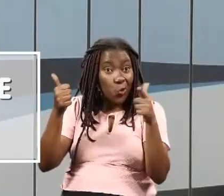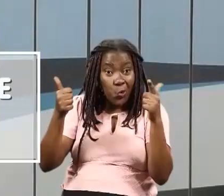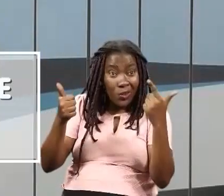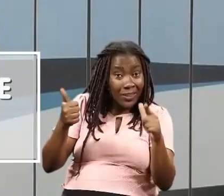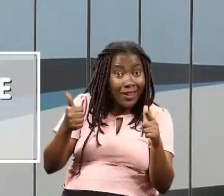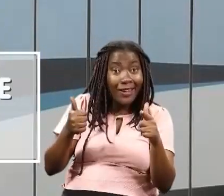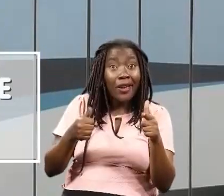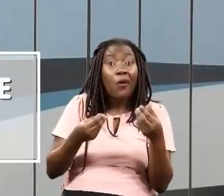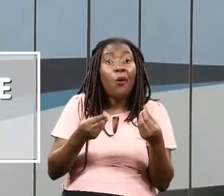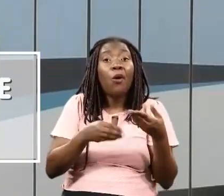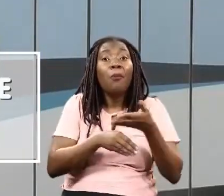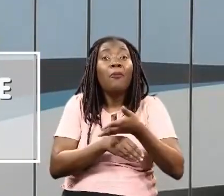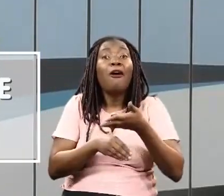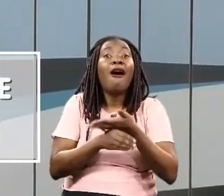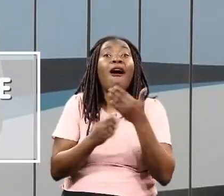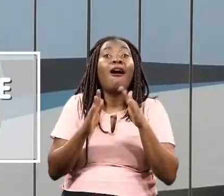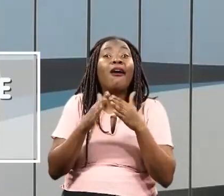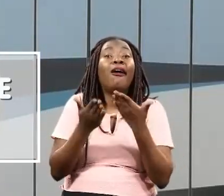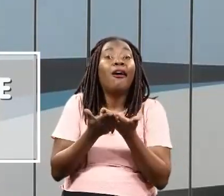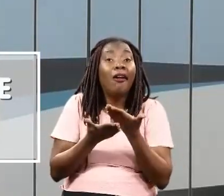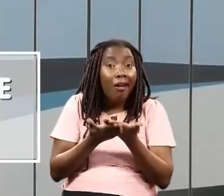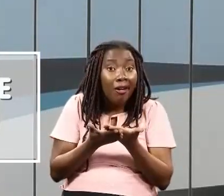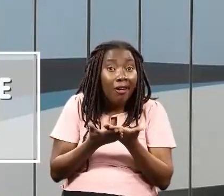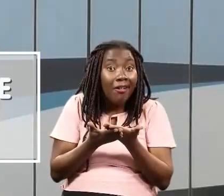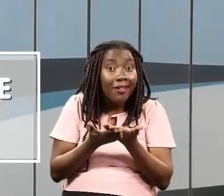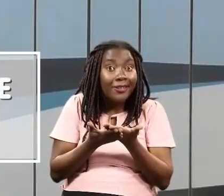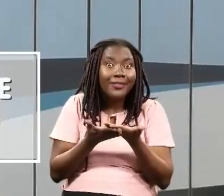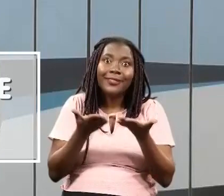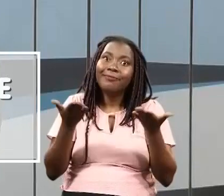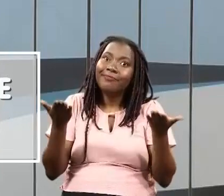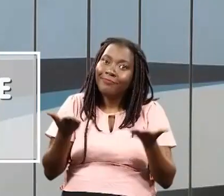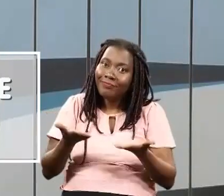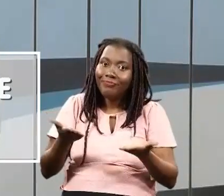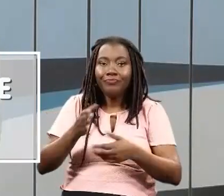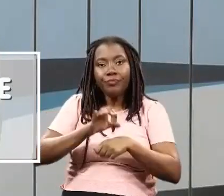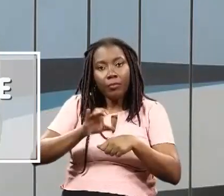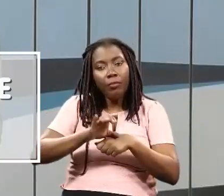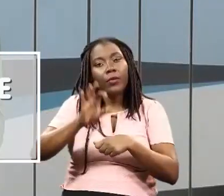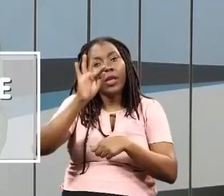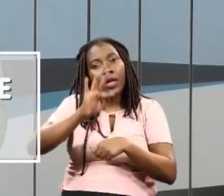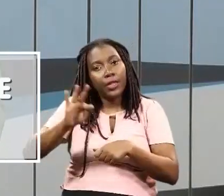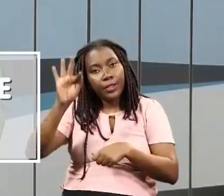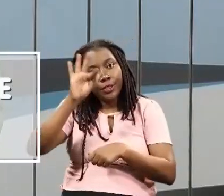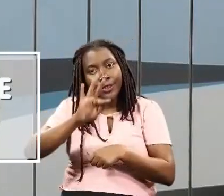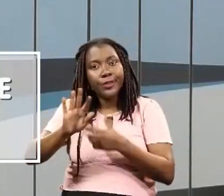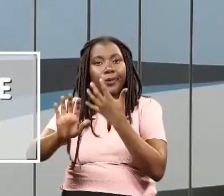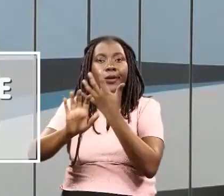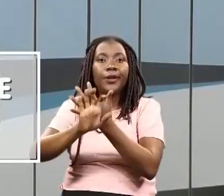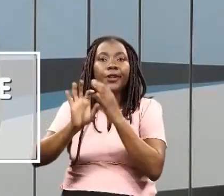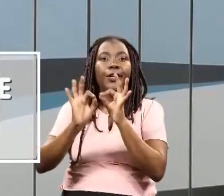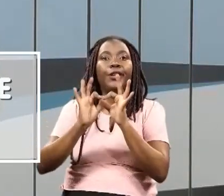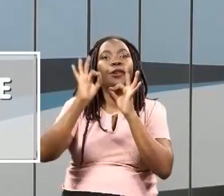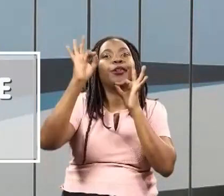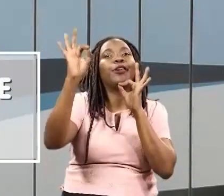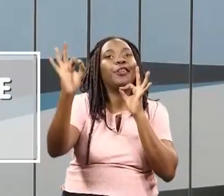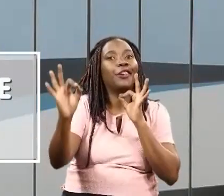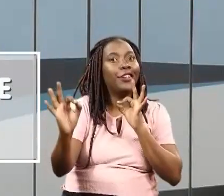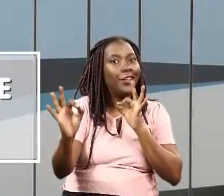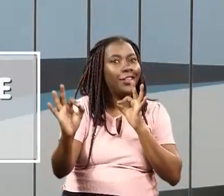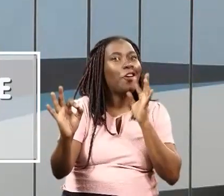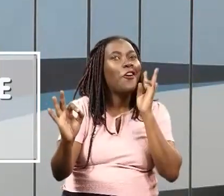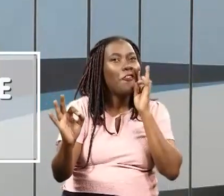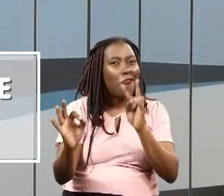às aulas, né? Então, isso agora, cursos de graduação híbridos. Então, assim, eu vejo que tem esses